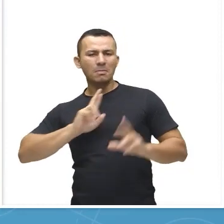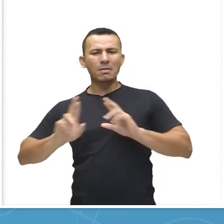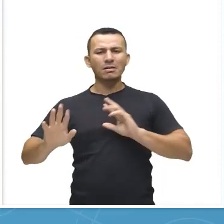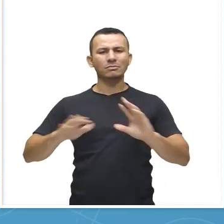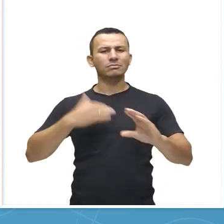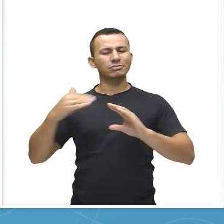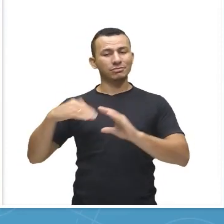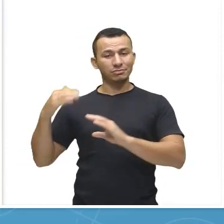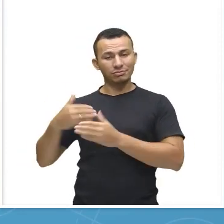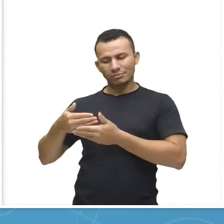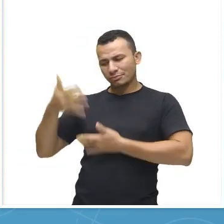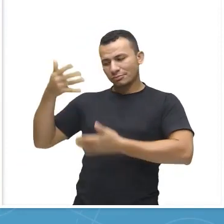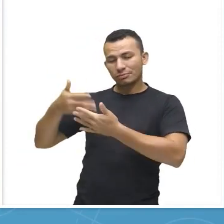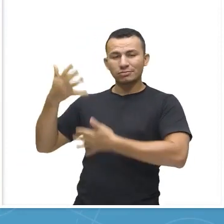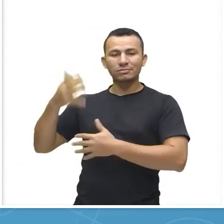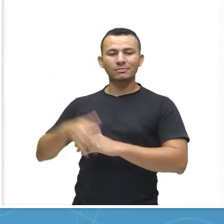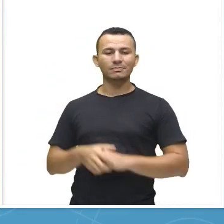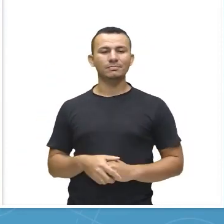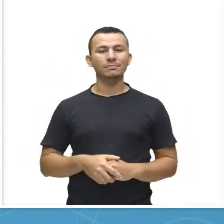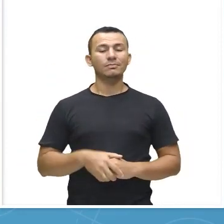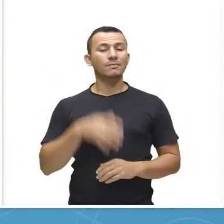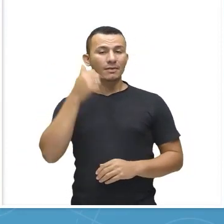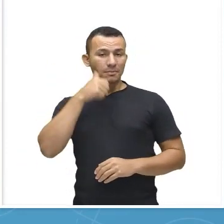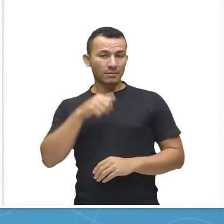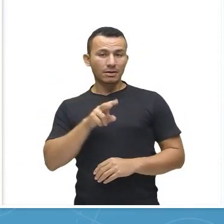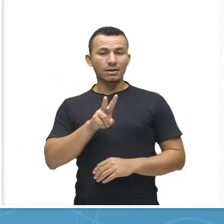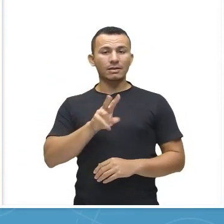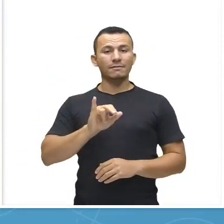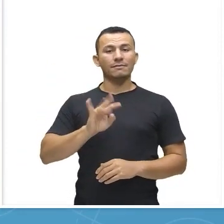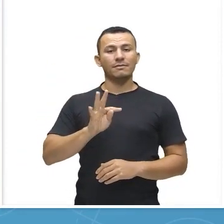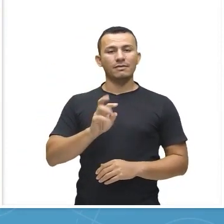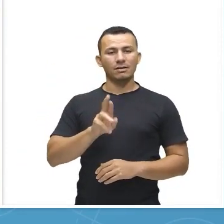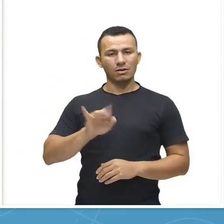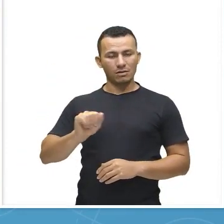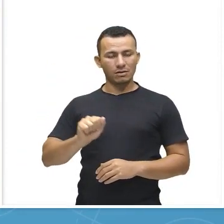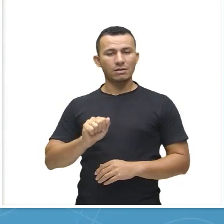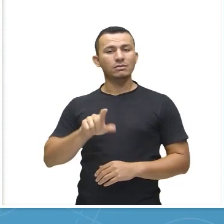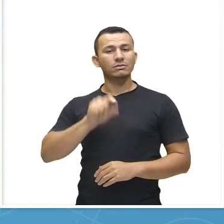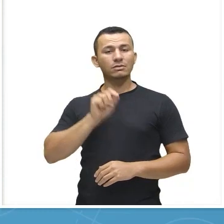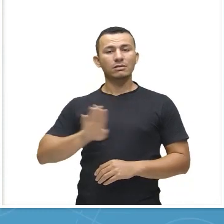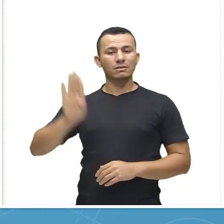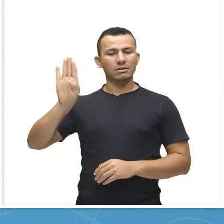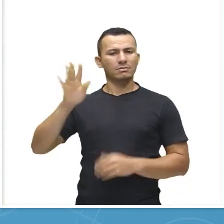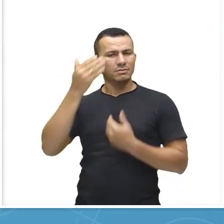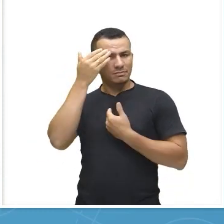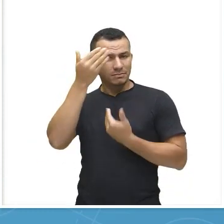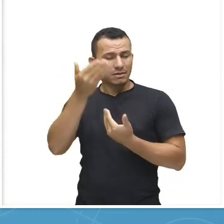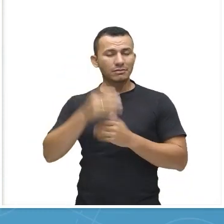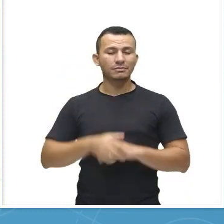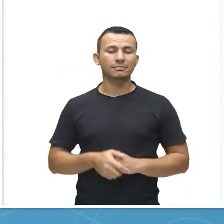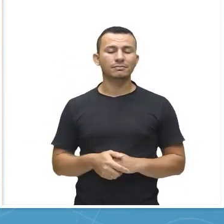as participações. A Vitória colocou letra B. Tá bom, Vitória, valeu, obrigado.